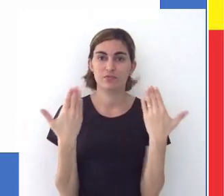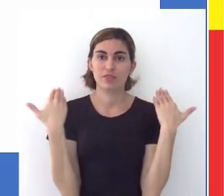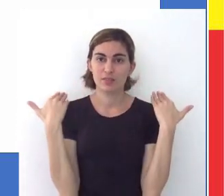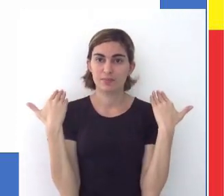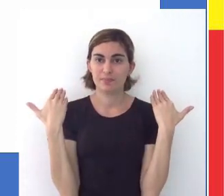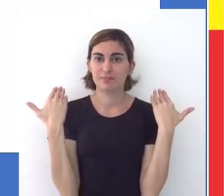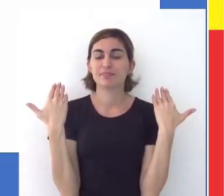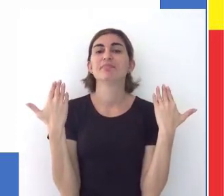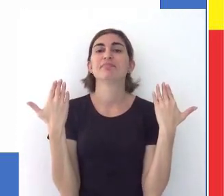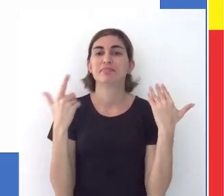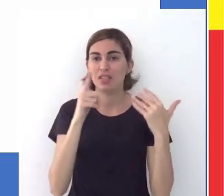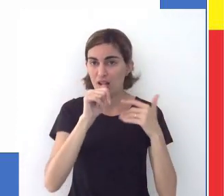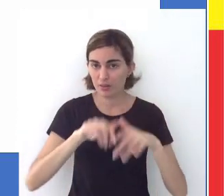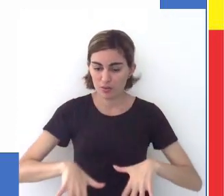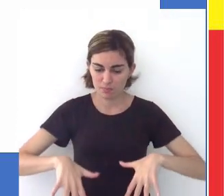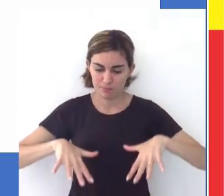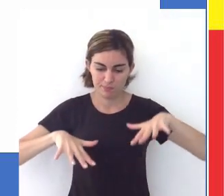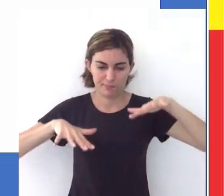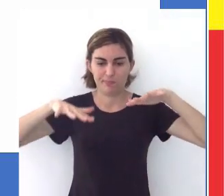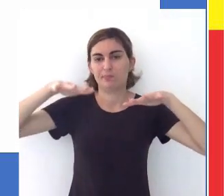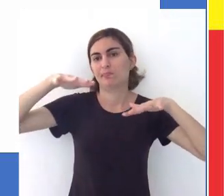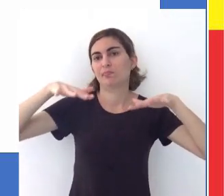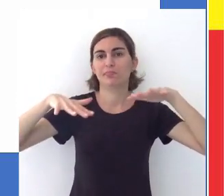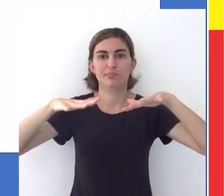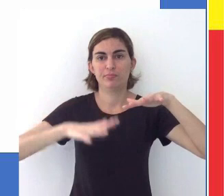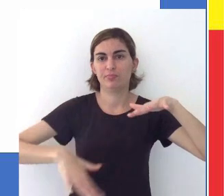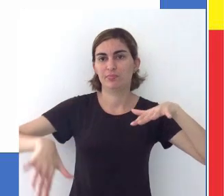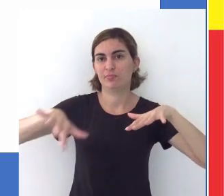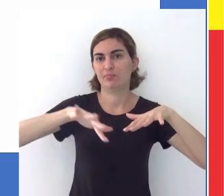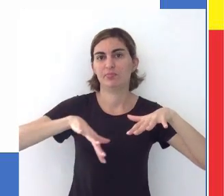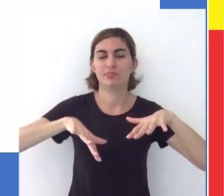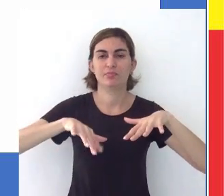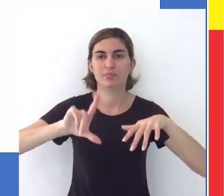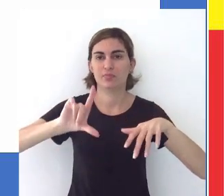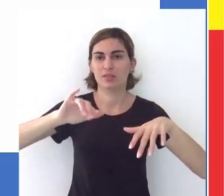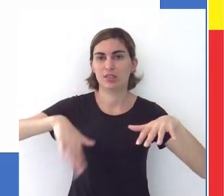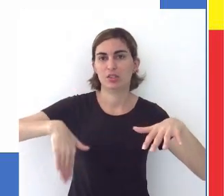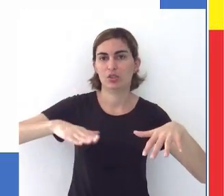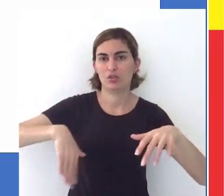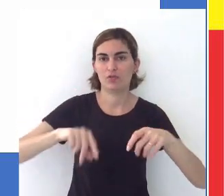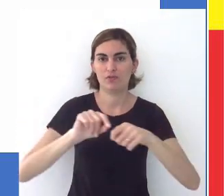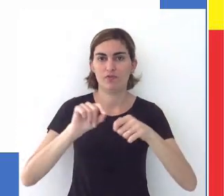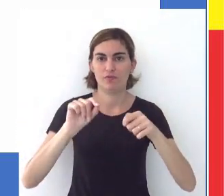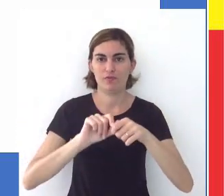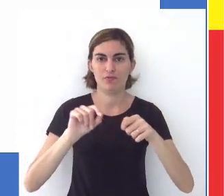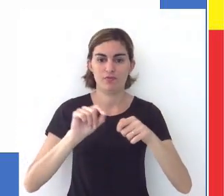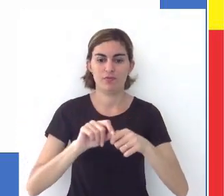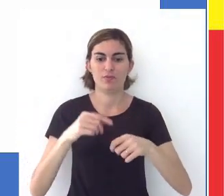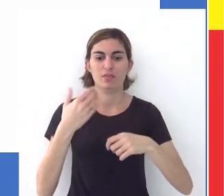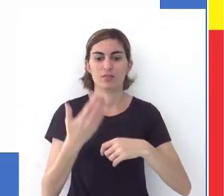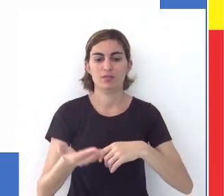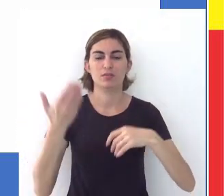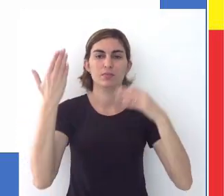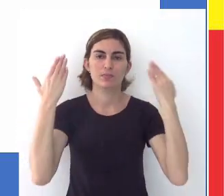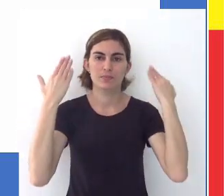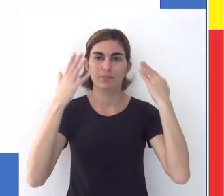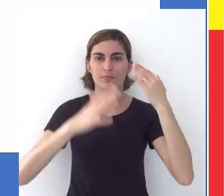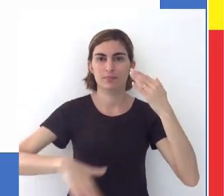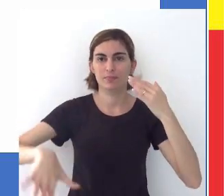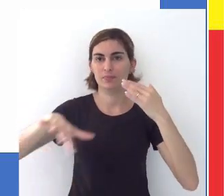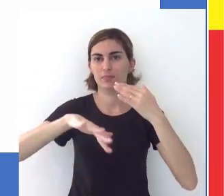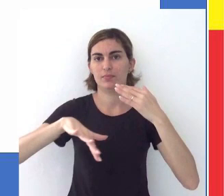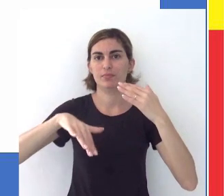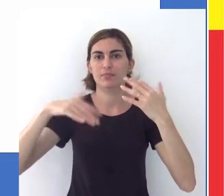vocês estão vendo, alagadas. Tá? Então, o excesso de chuvas nas regiões mais litorâneas fazem com que